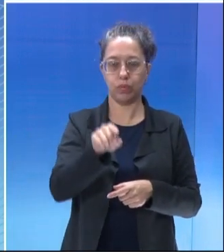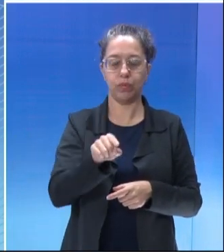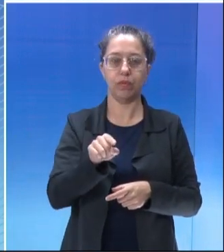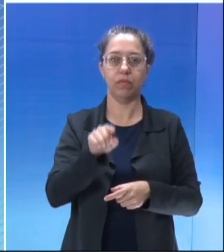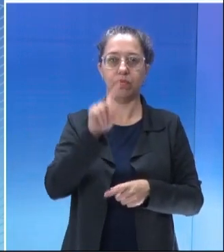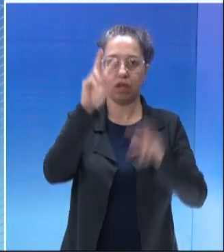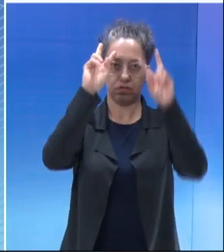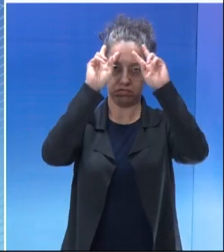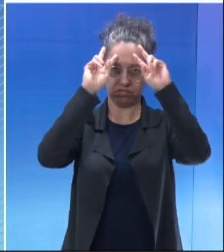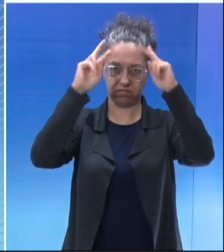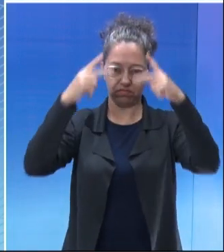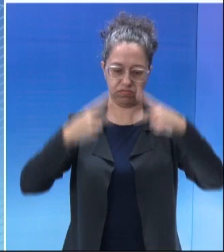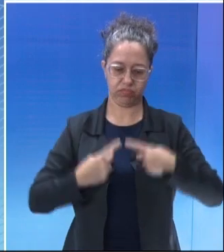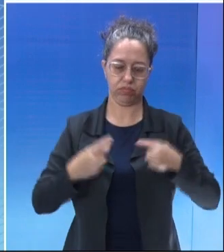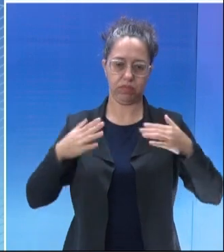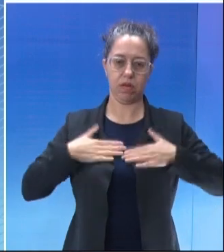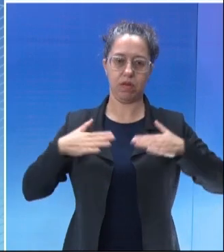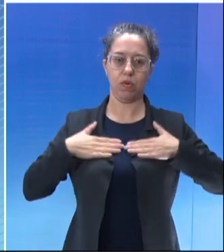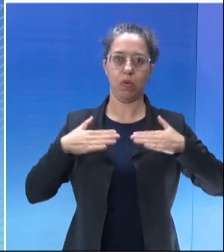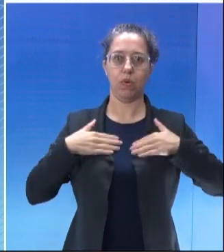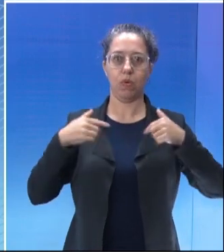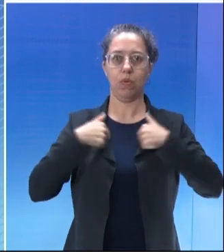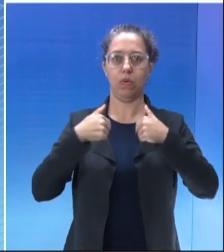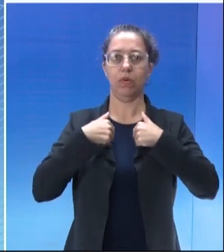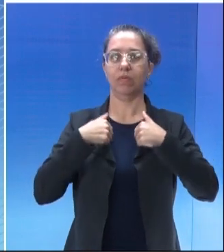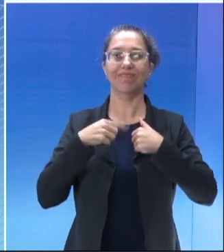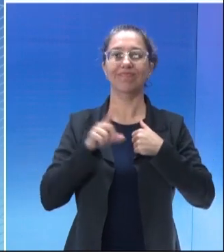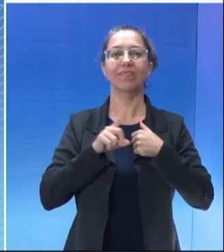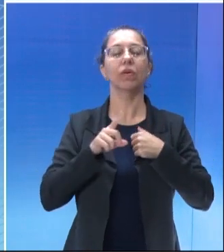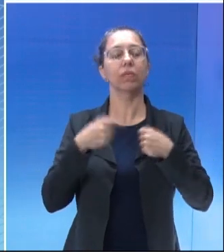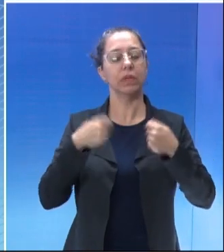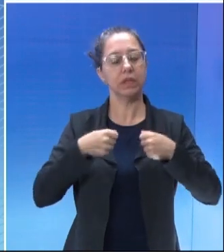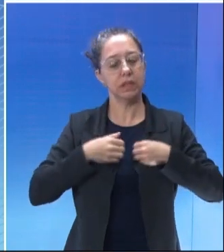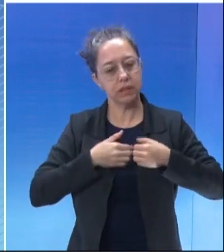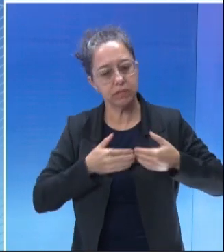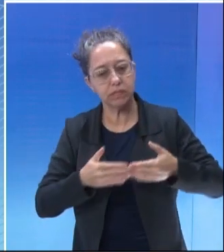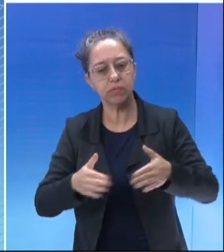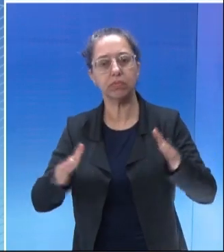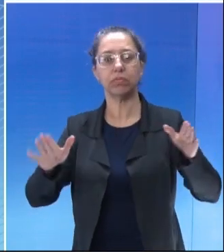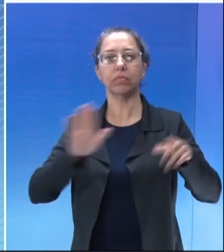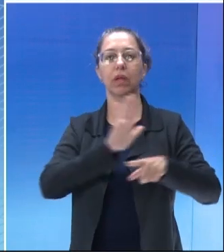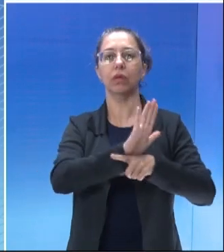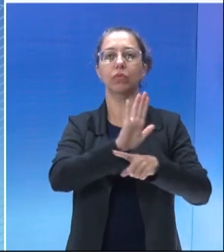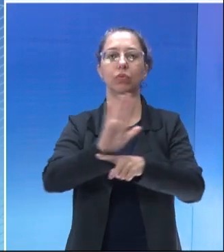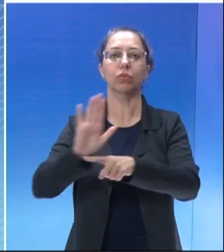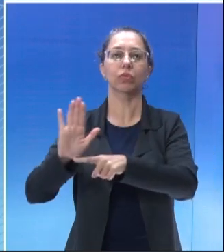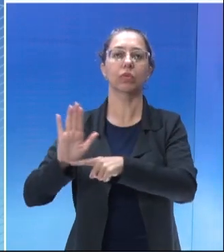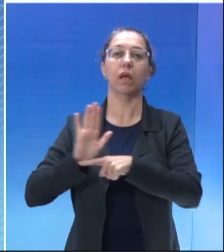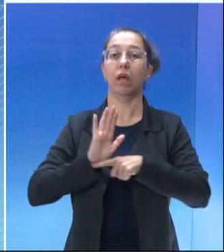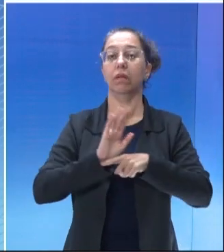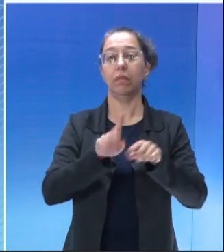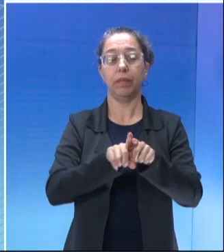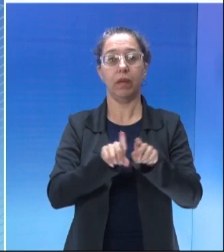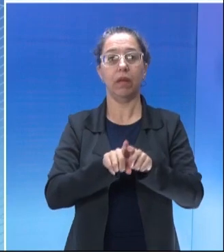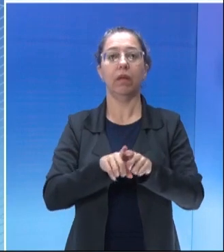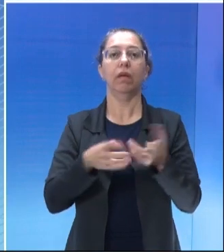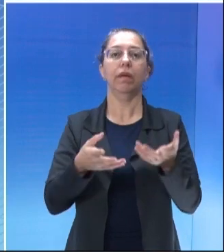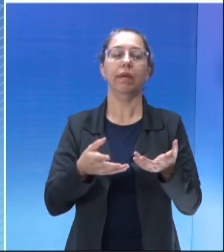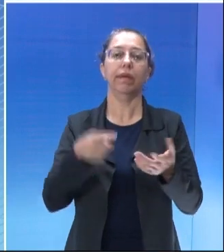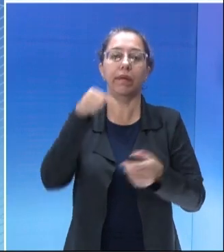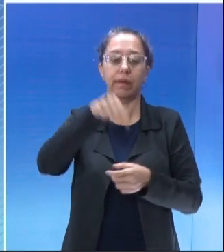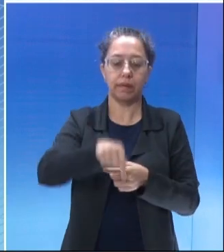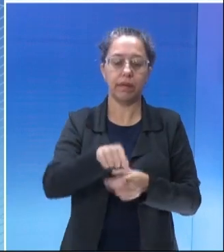só você, o dono. Tem que beneficiar a coletividade. Como assim beneficiar a coletividade? Gerando